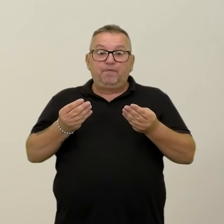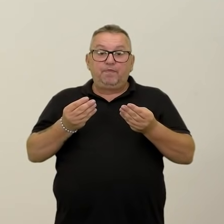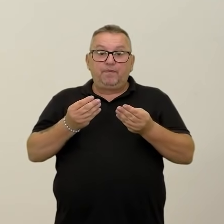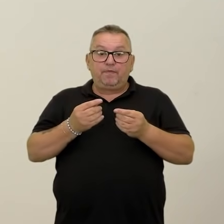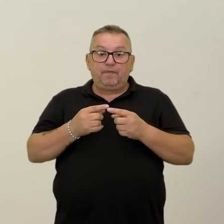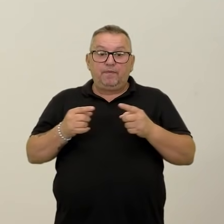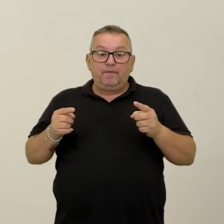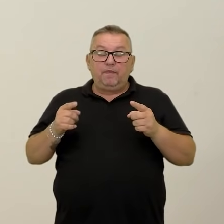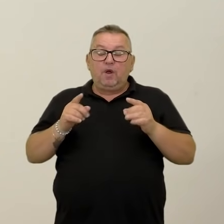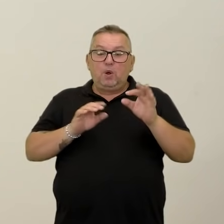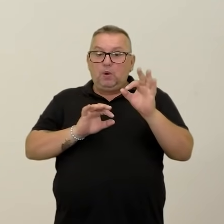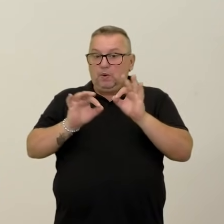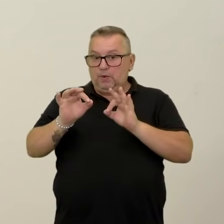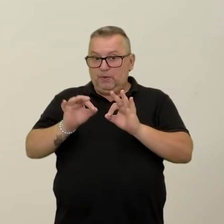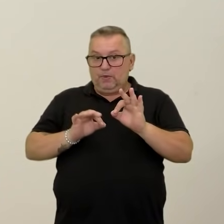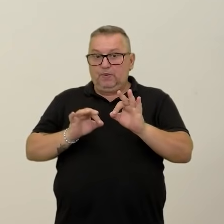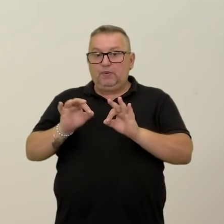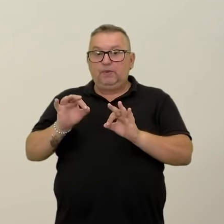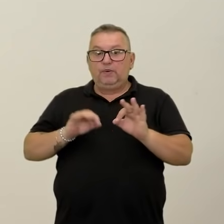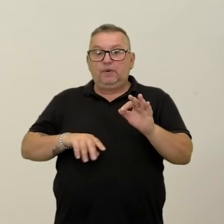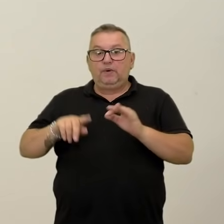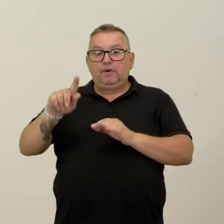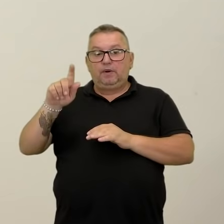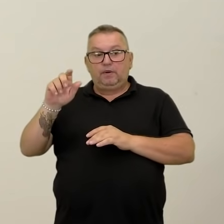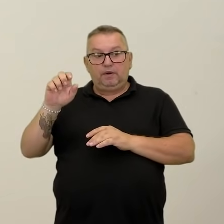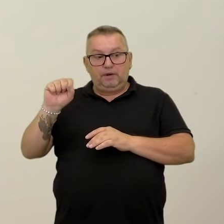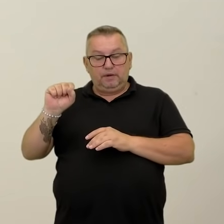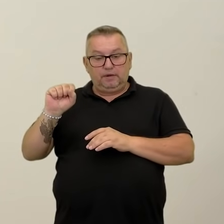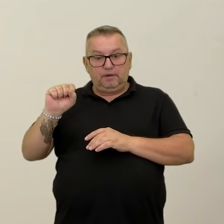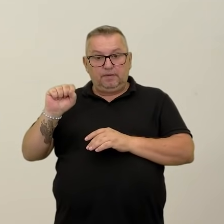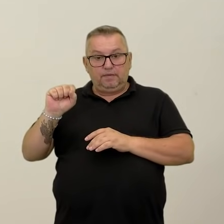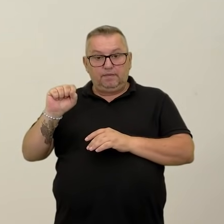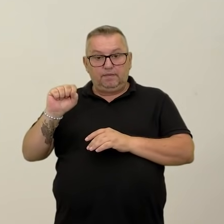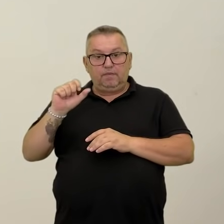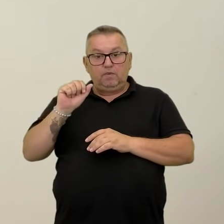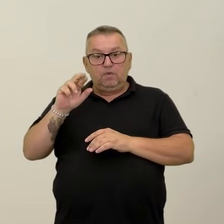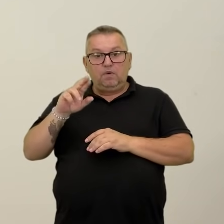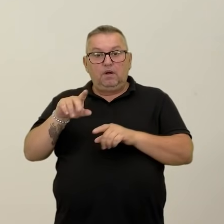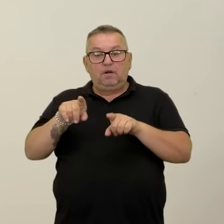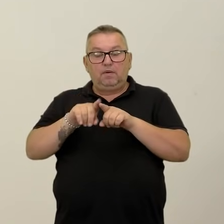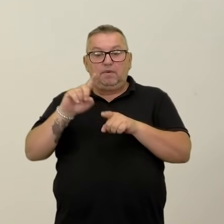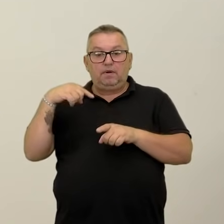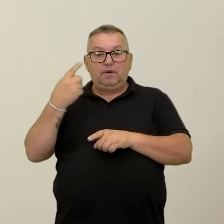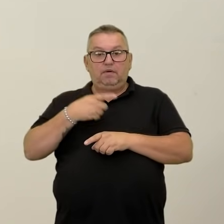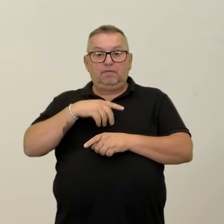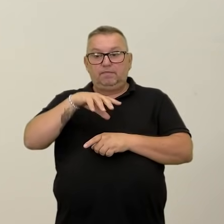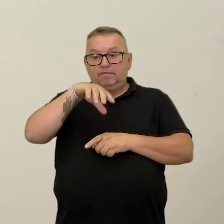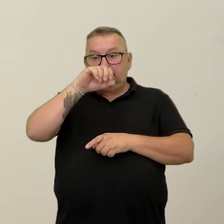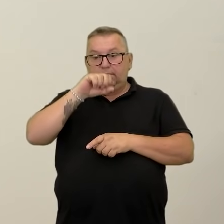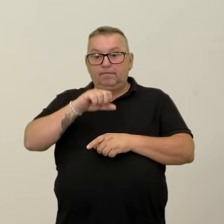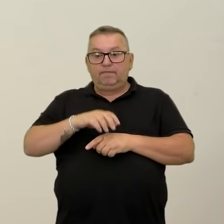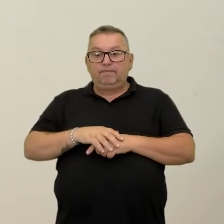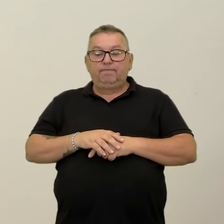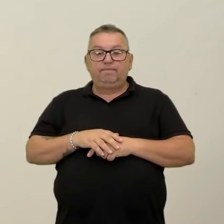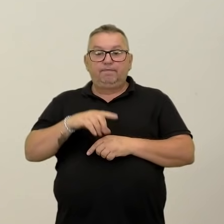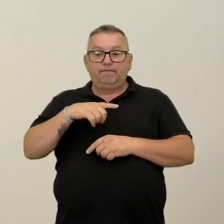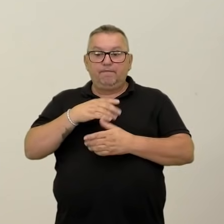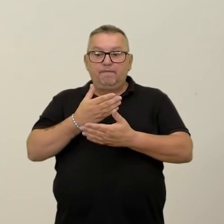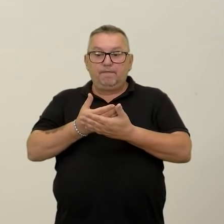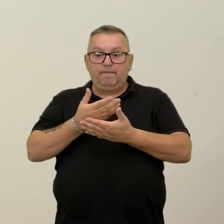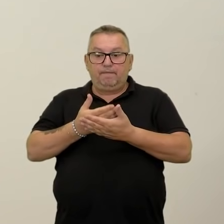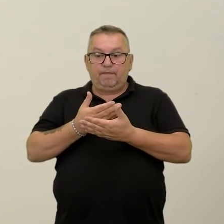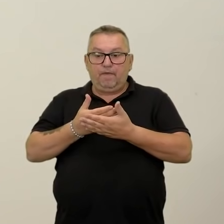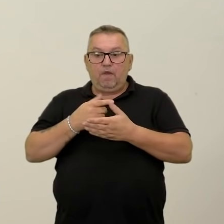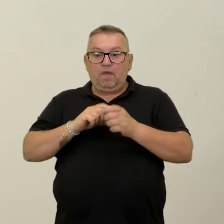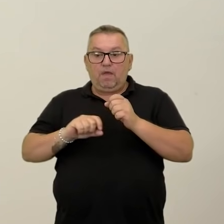essa composição do gás dos gases aí do ar atmosférico do ar que a gente respira mas a gente vai ter outra aula tá só